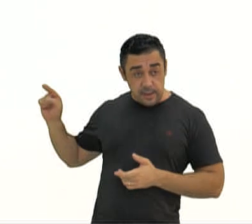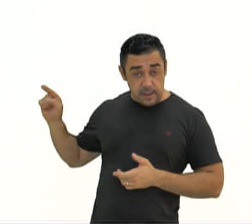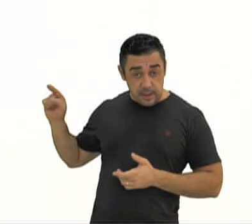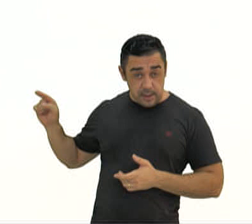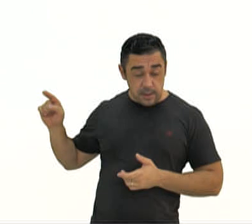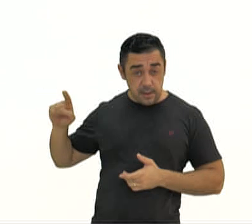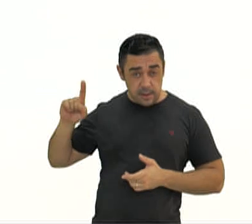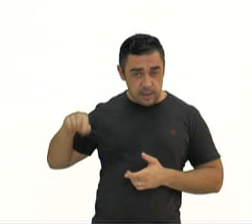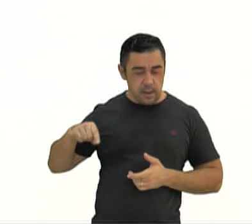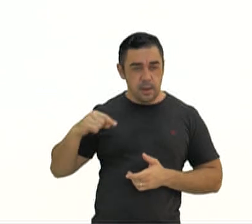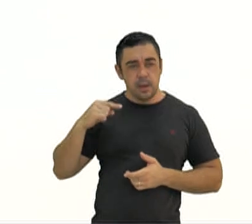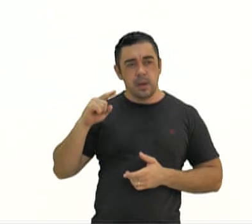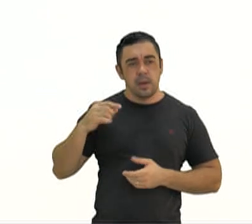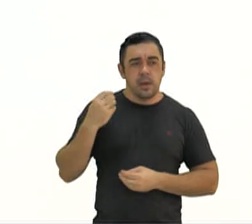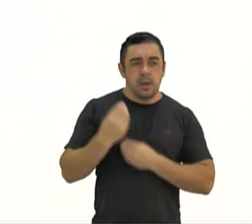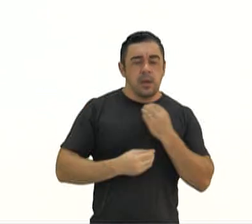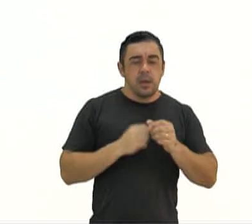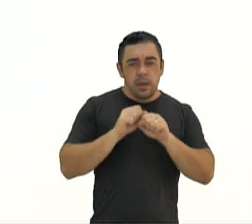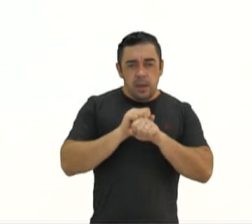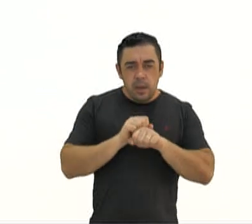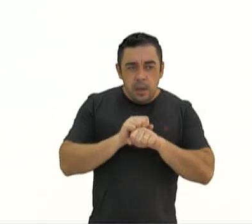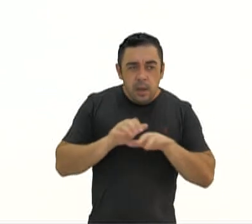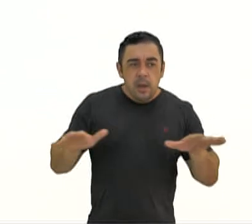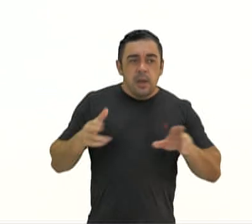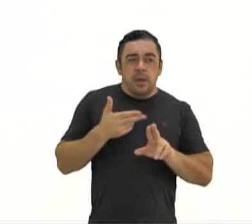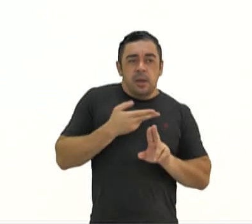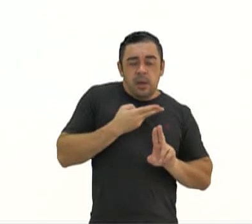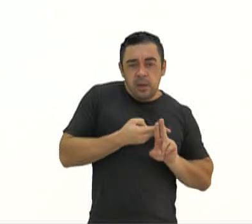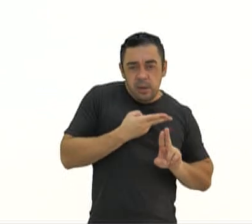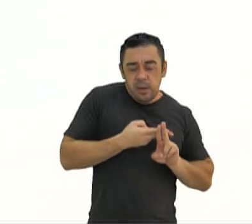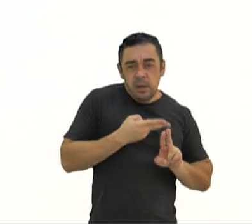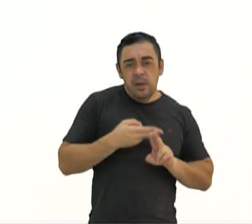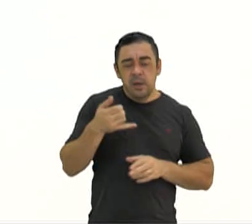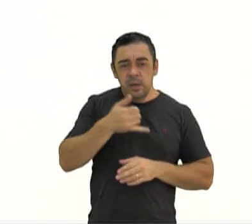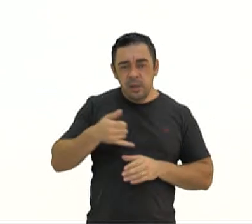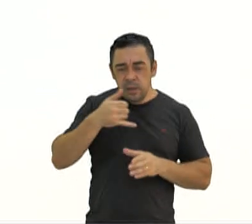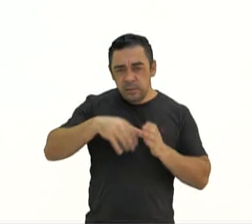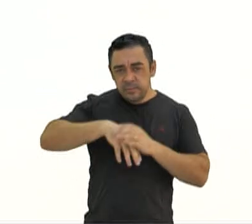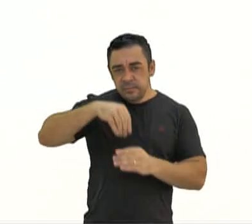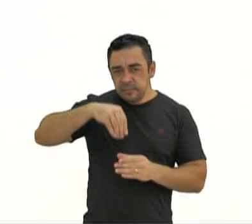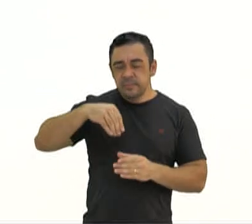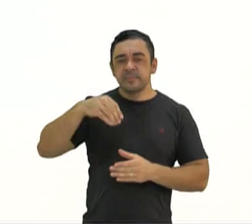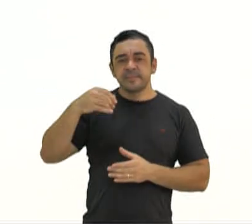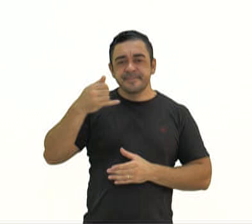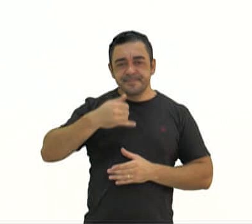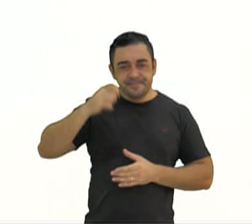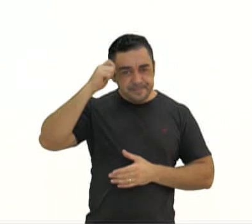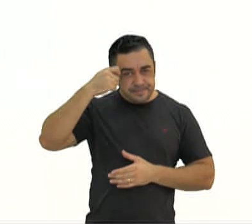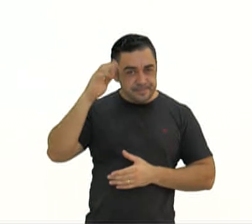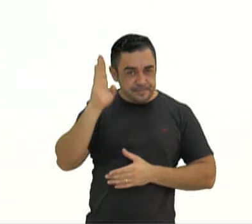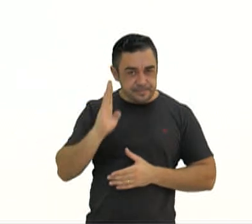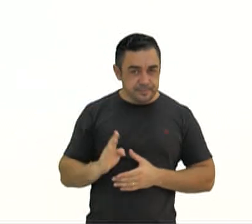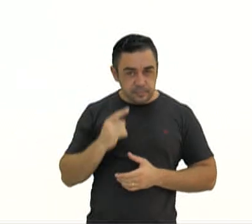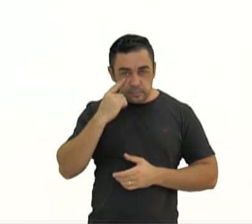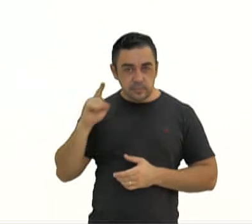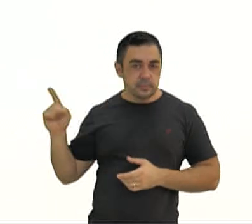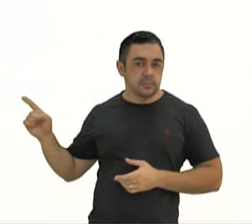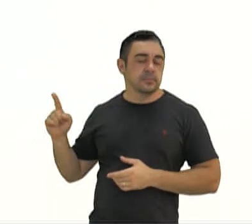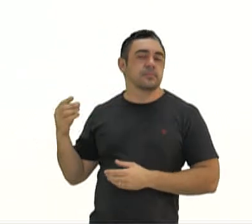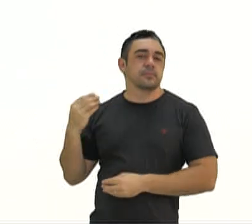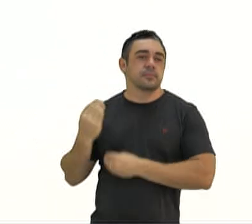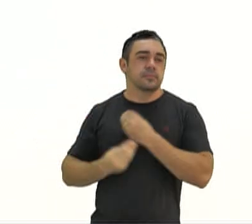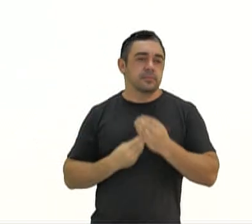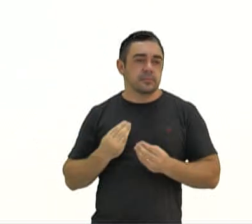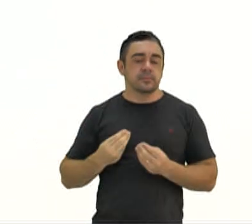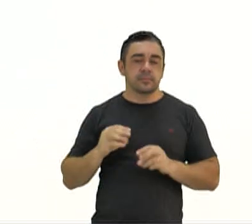isso, a questão da distribuição e a utilização do petróleo no Brasil, aqui destacamos essa imagem mostrando algumas estruturas e